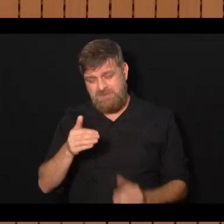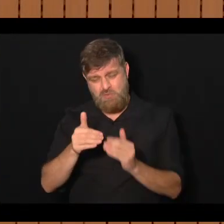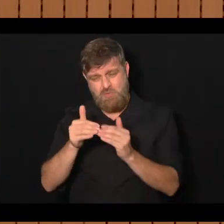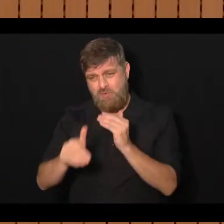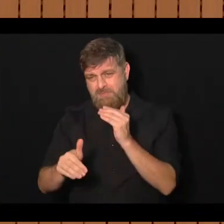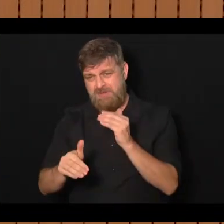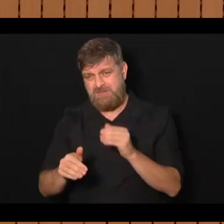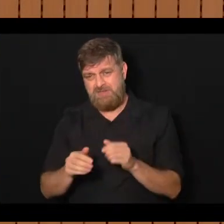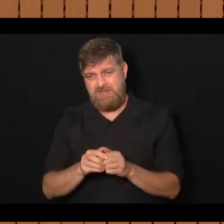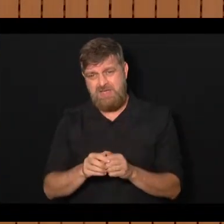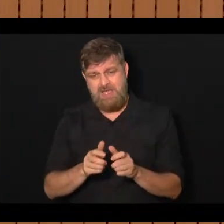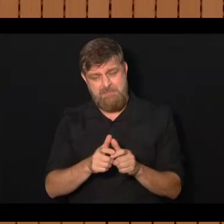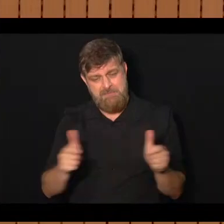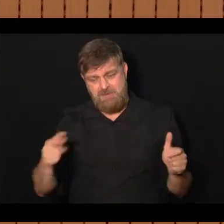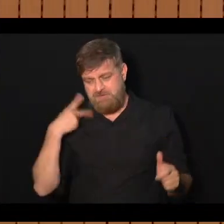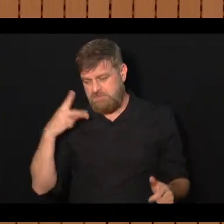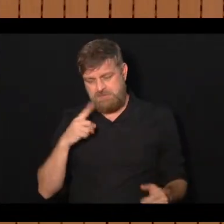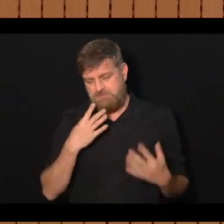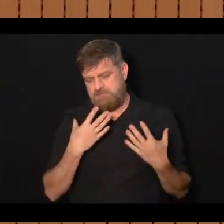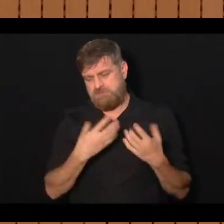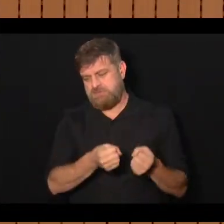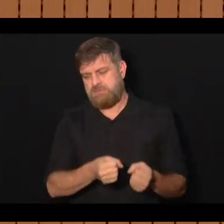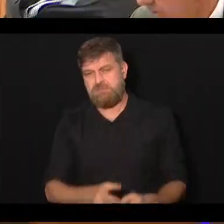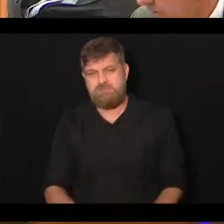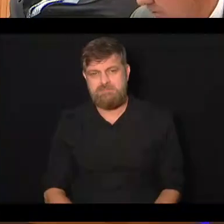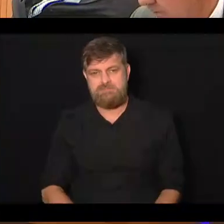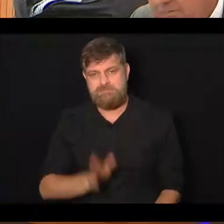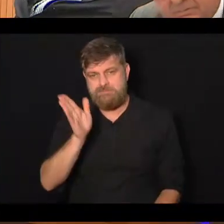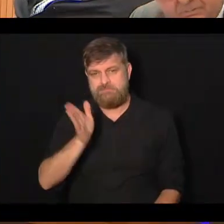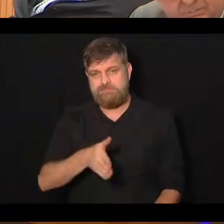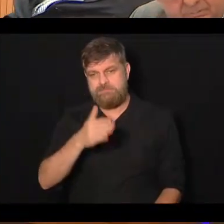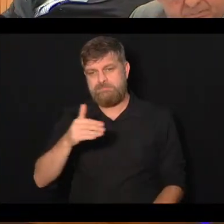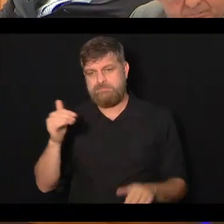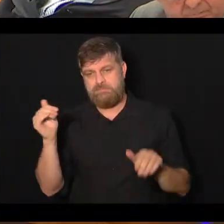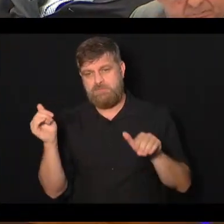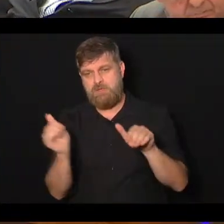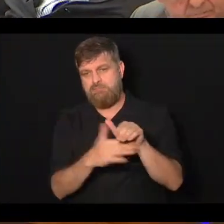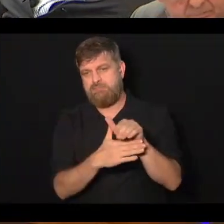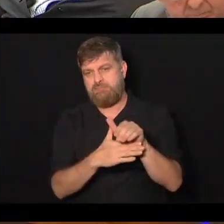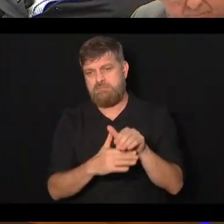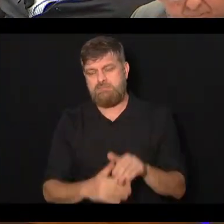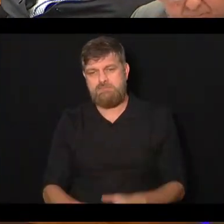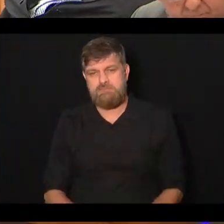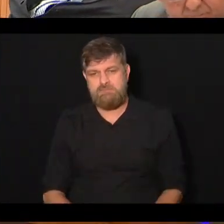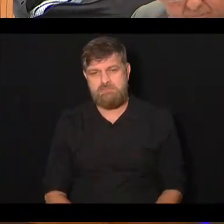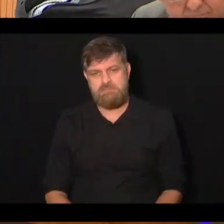contrário por maioria, senhor presidente. Se está contrário, vai para o arquivo.